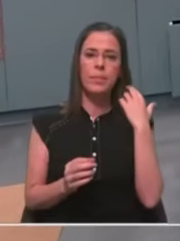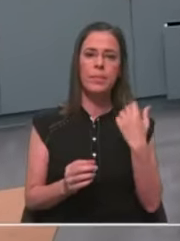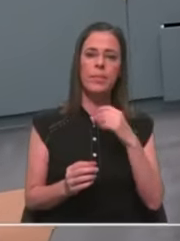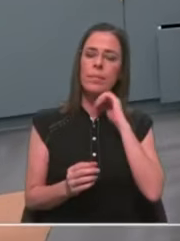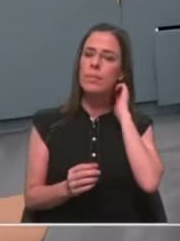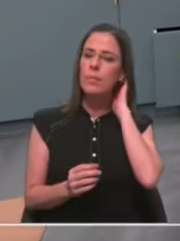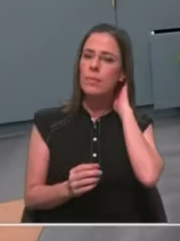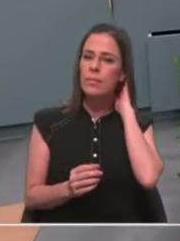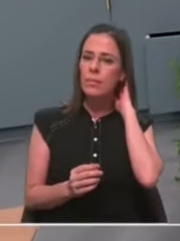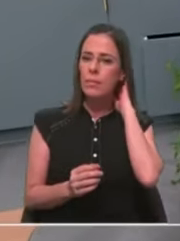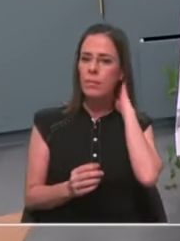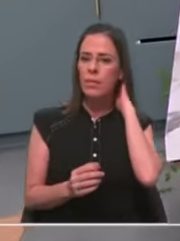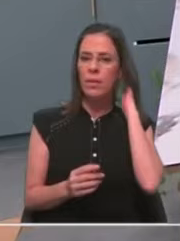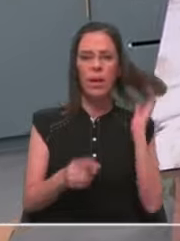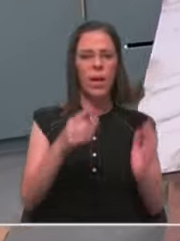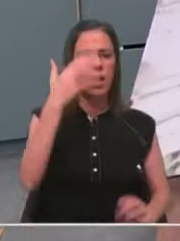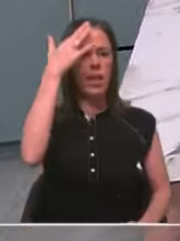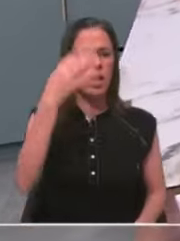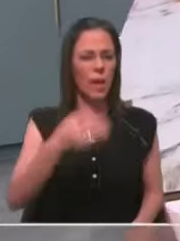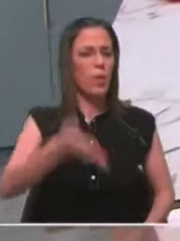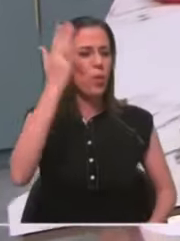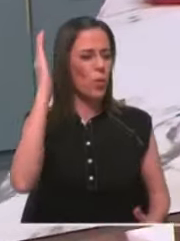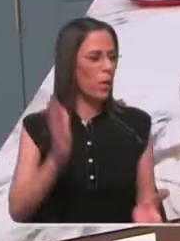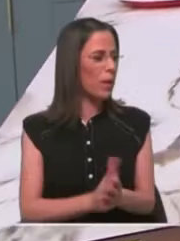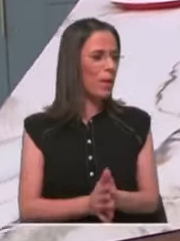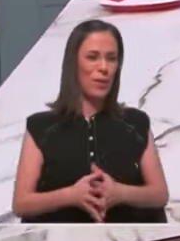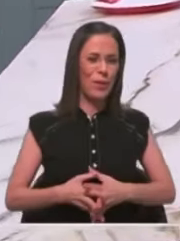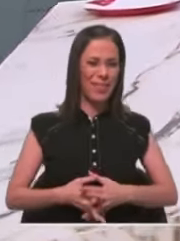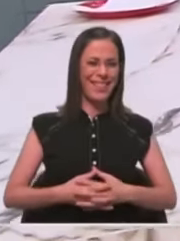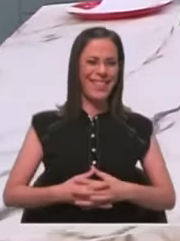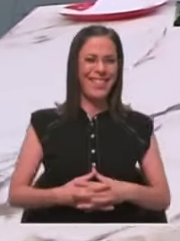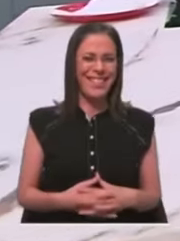Então? Oh, Gaspar, tenho a dizer que este gel de laranja...